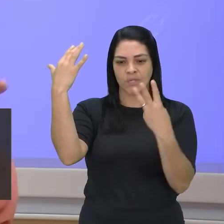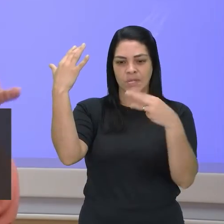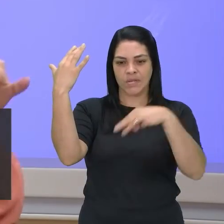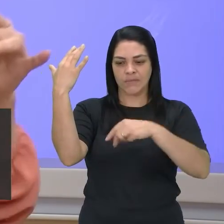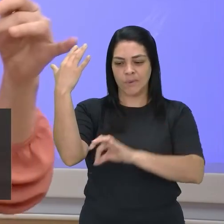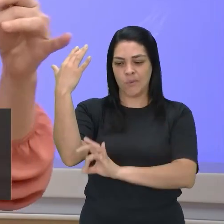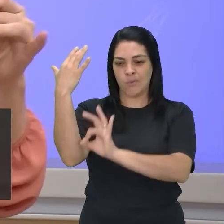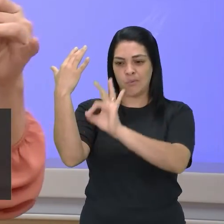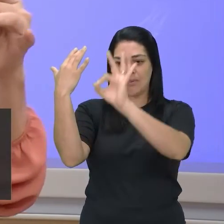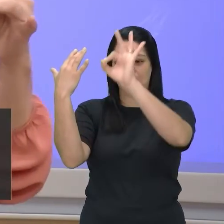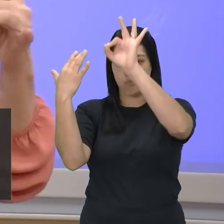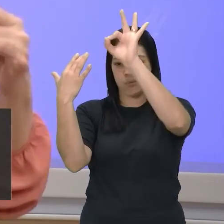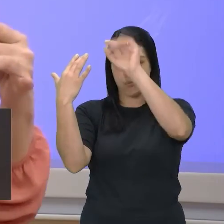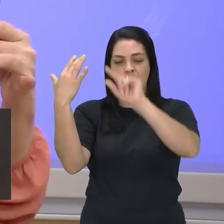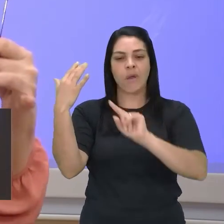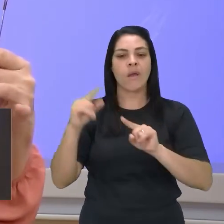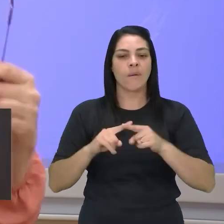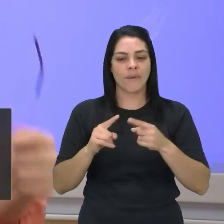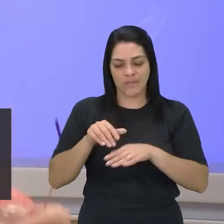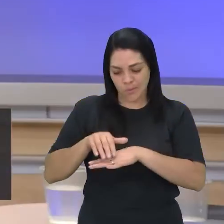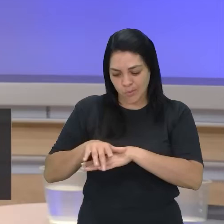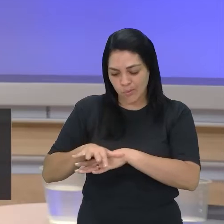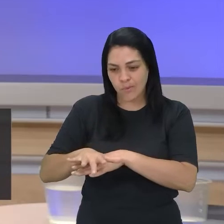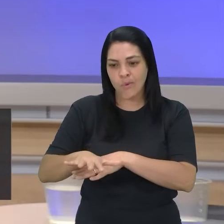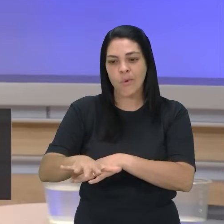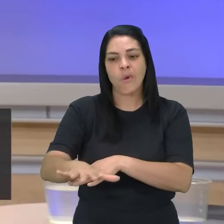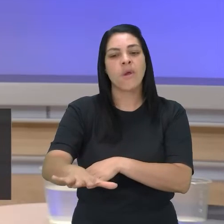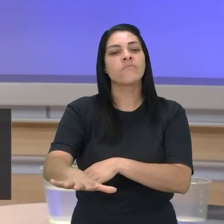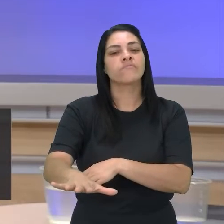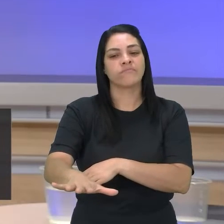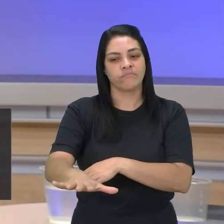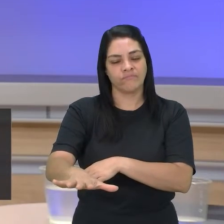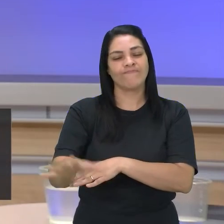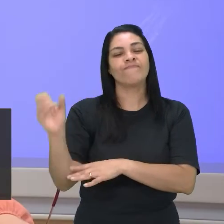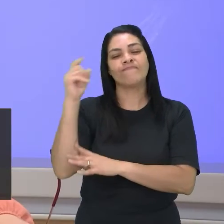a de arbusto, mais menorzinha, é